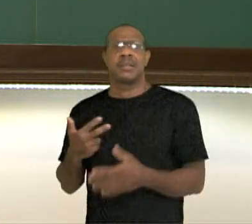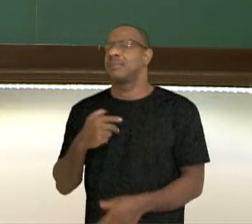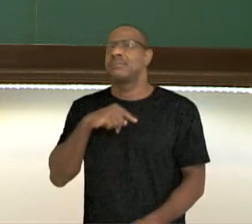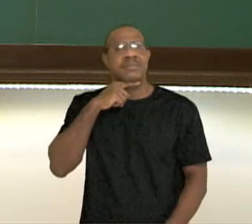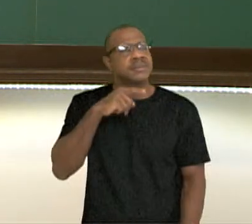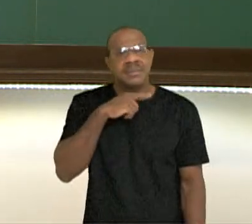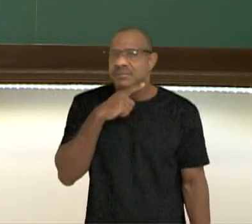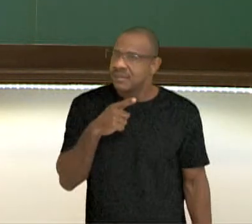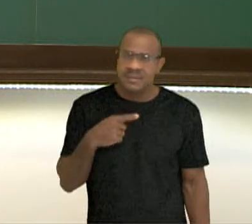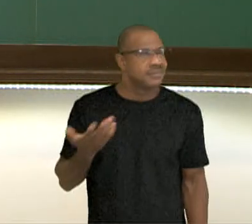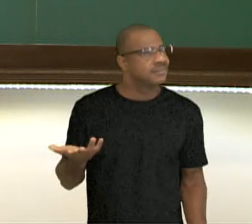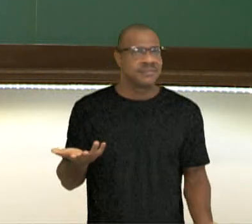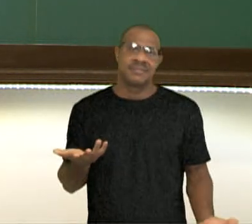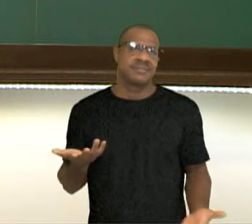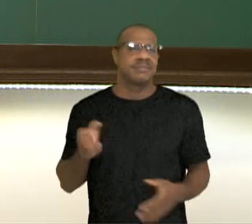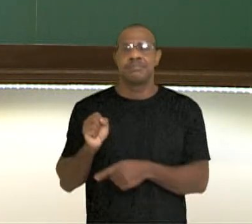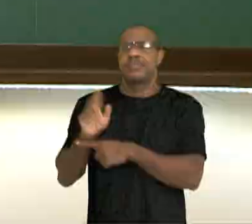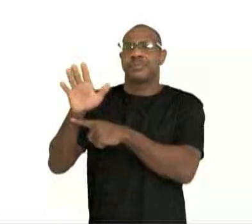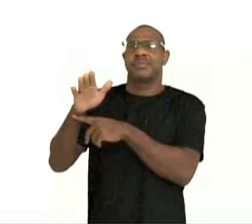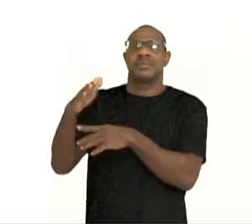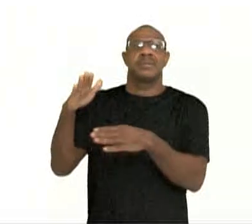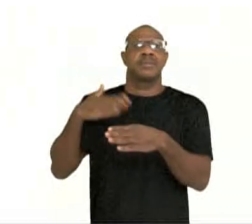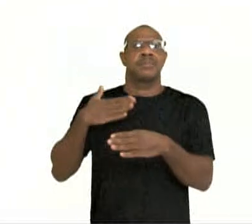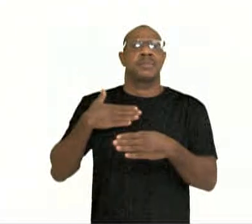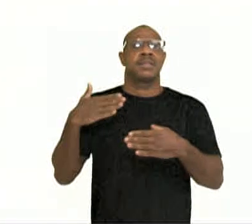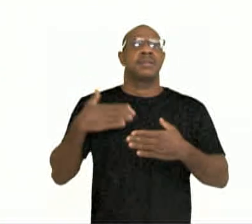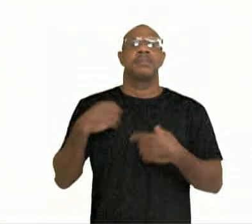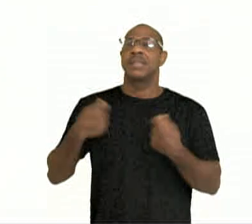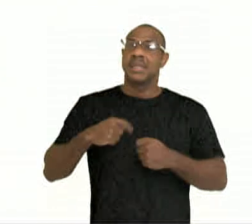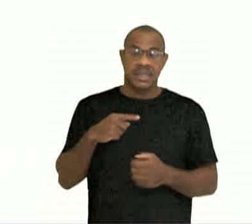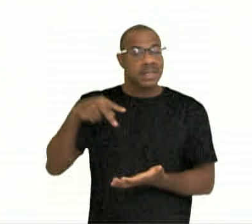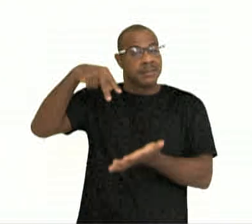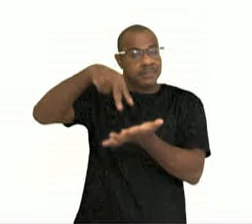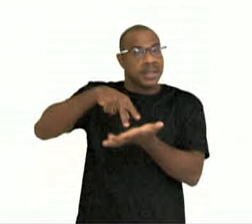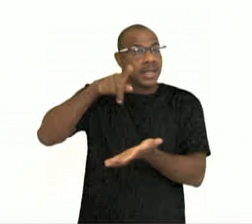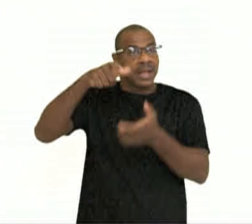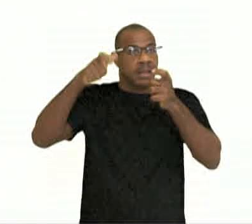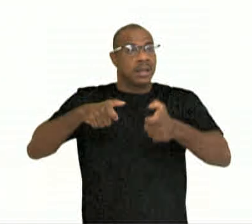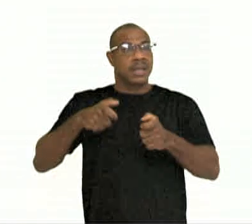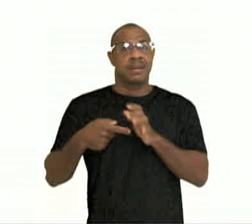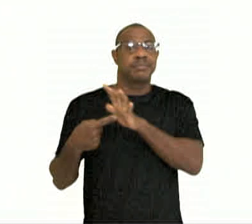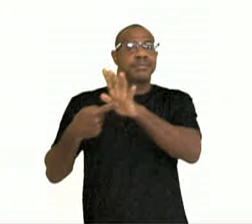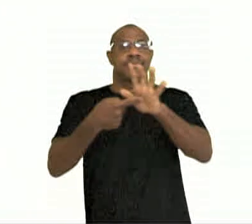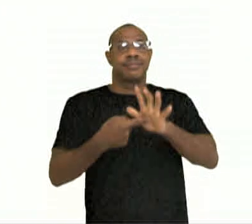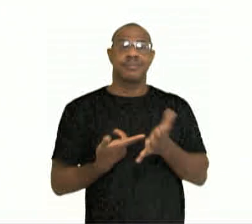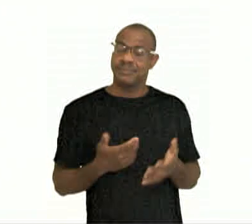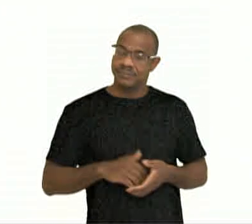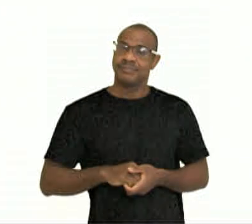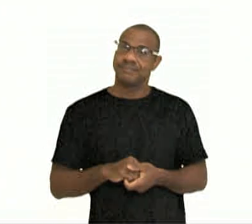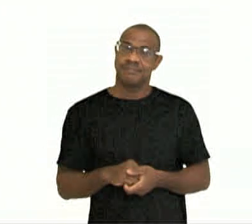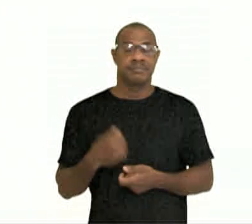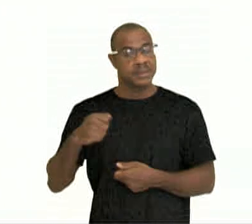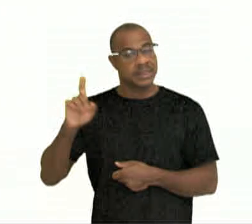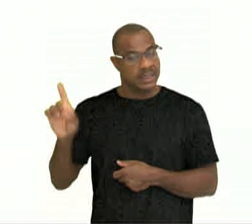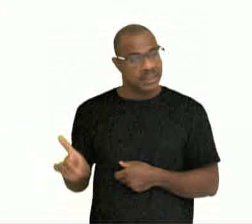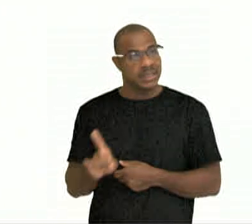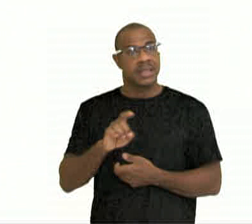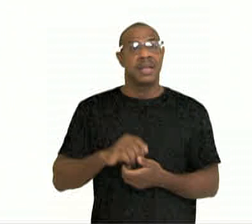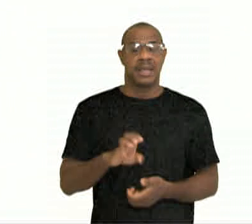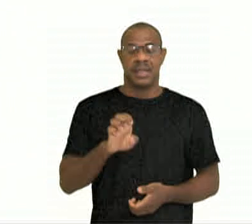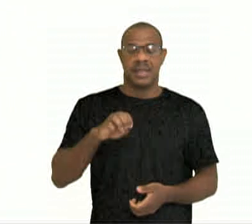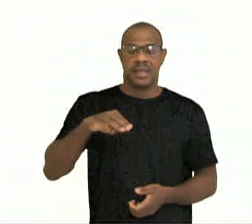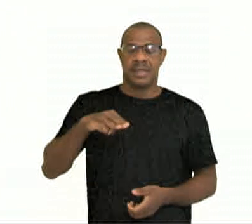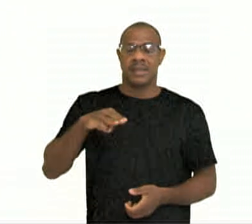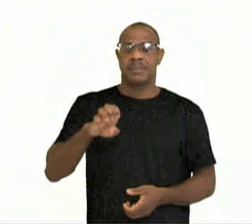parede, ou projetar lá na minha casa. Eu tenho que estar lá no local onde ela está sendo exibida, tá? Então, ela é efêmera,